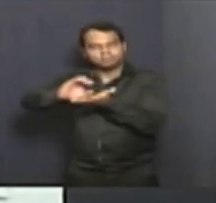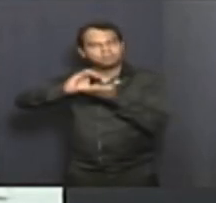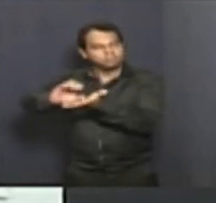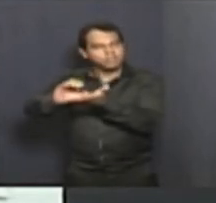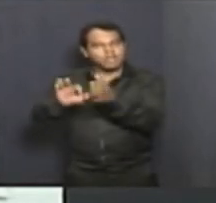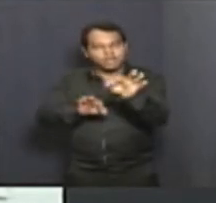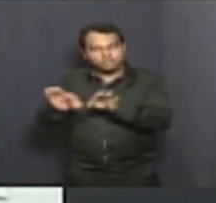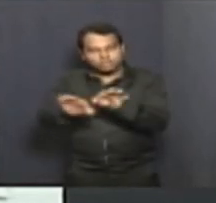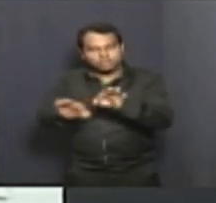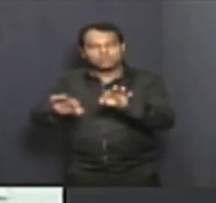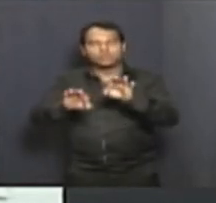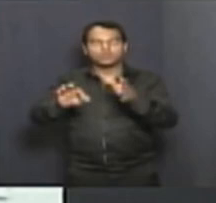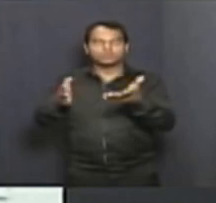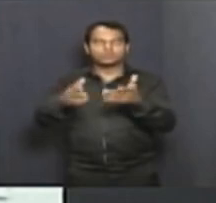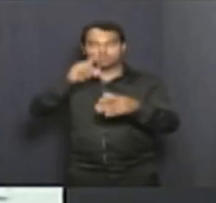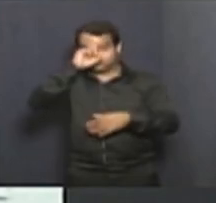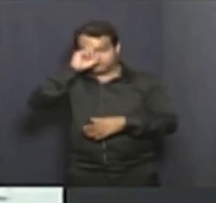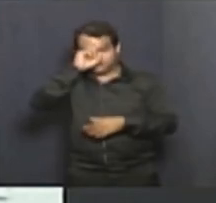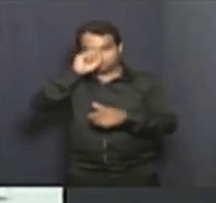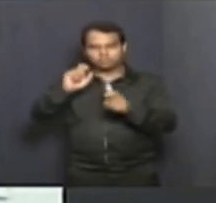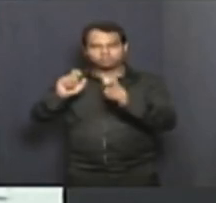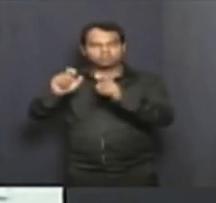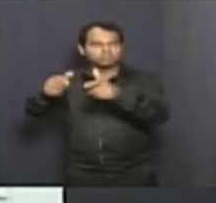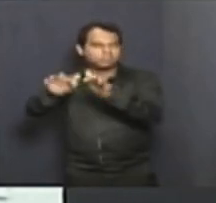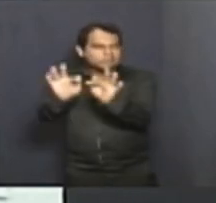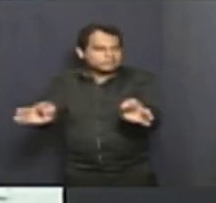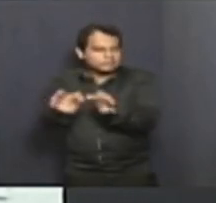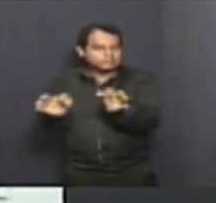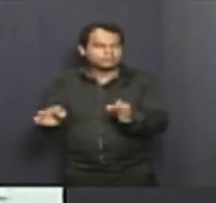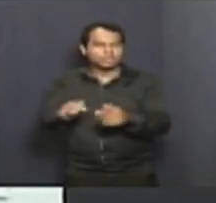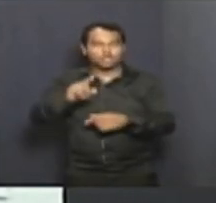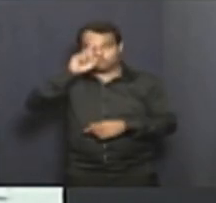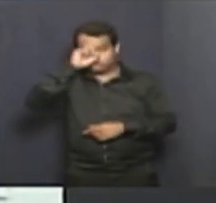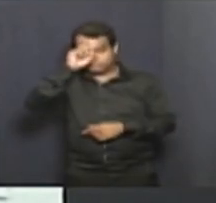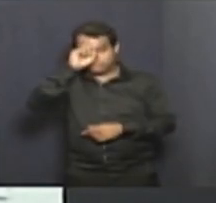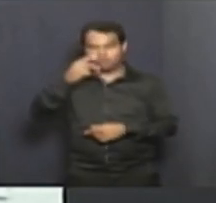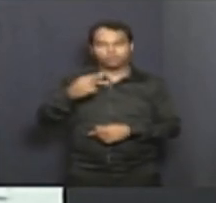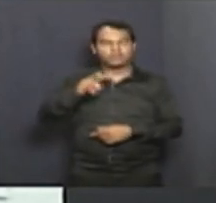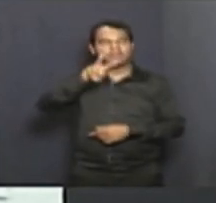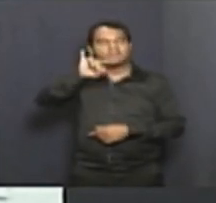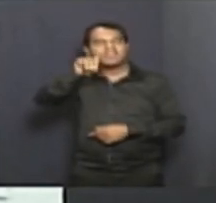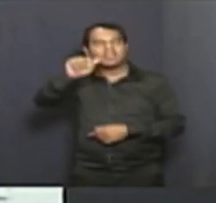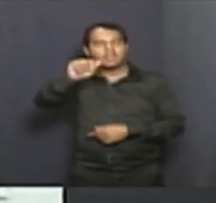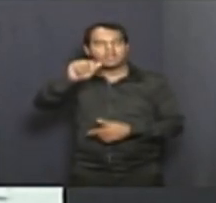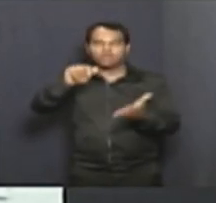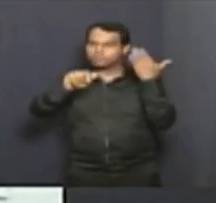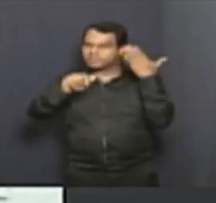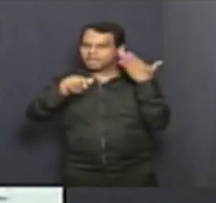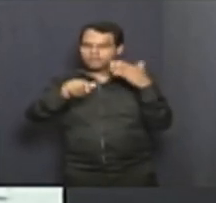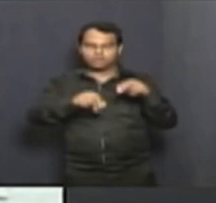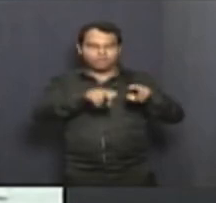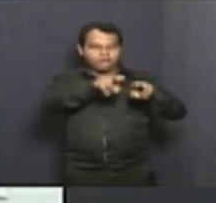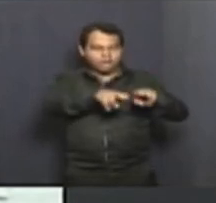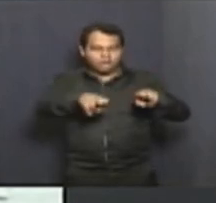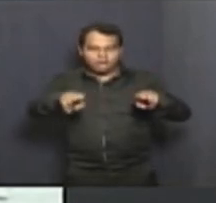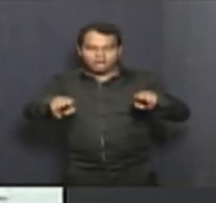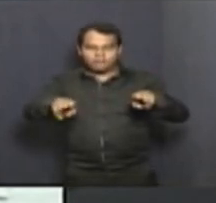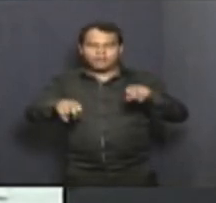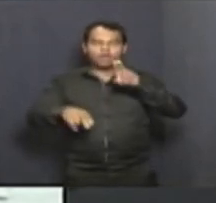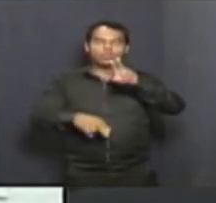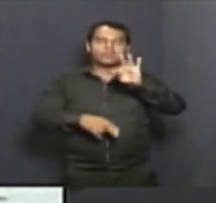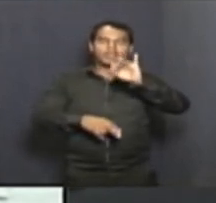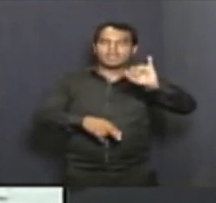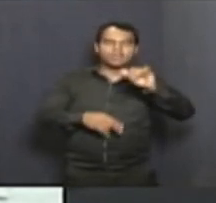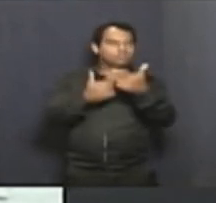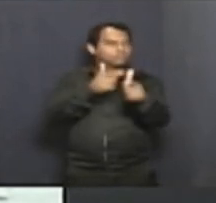dos hospitais pequenos dos municípios do interior o hospital da vida que você citou não tinha leito de uti nós colocamos 20